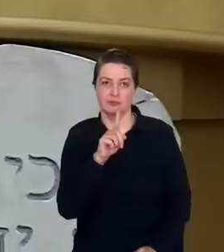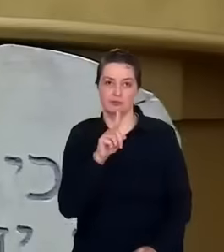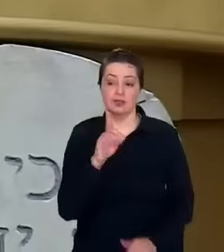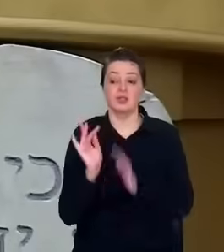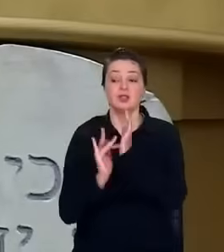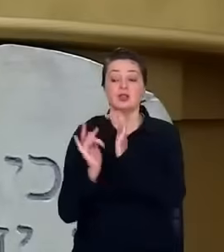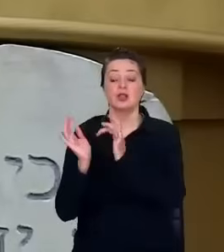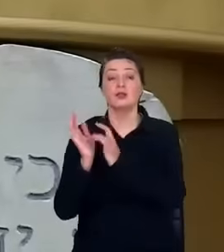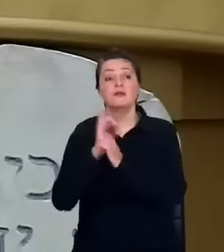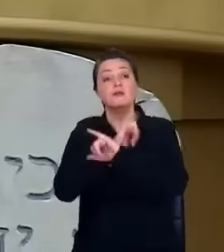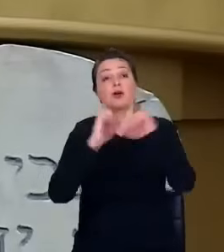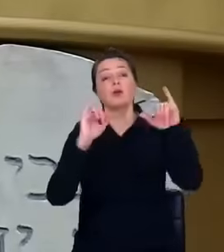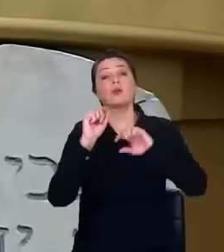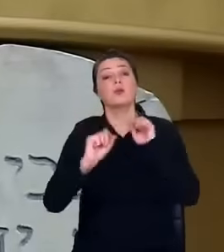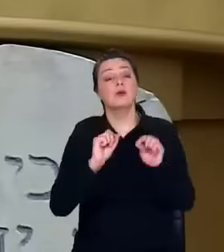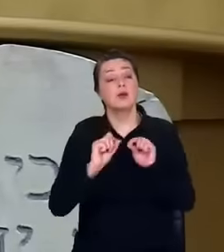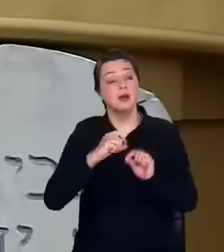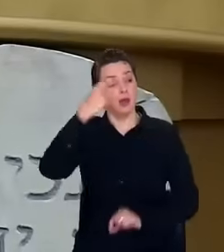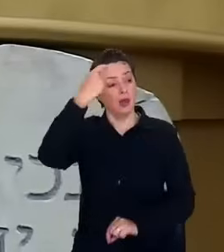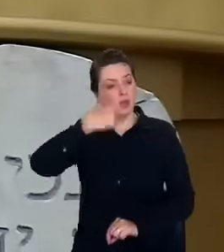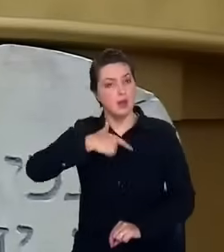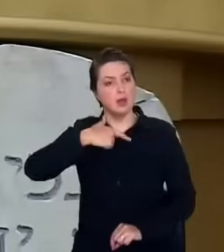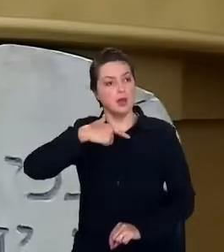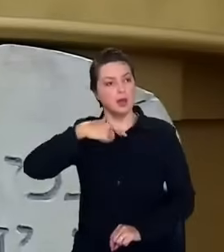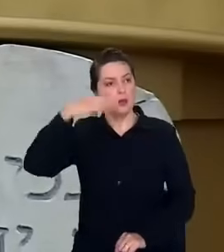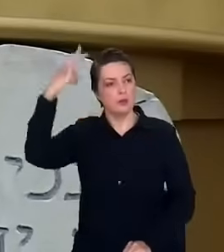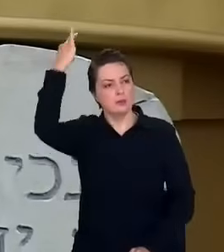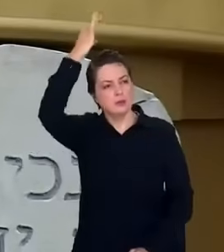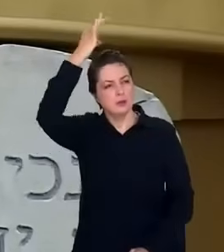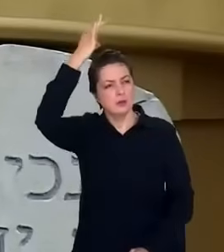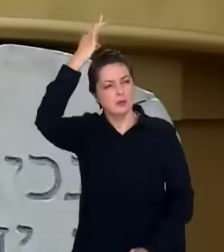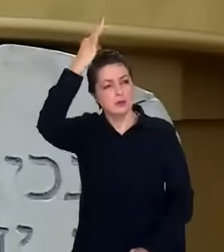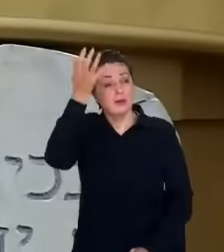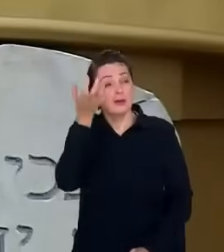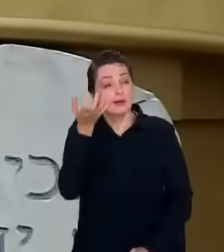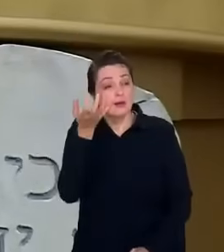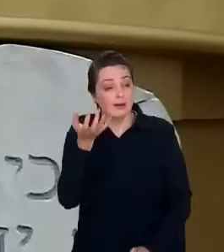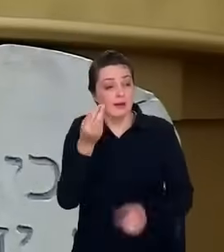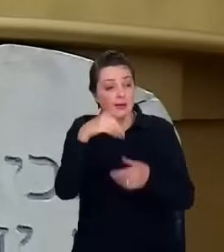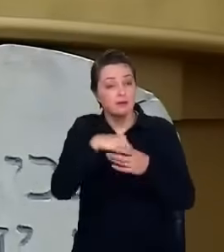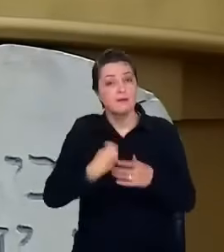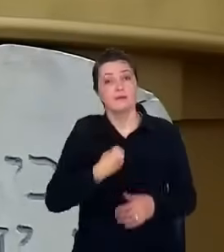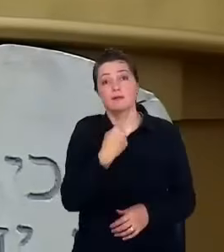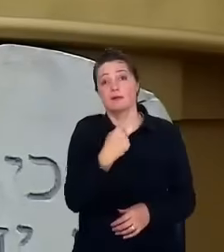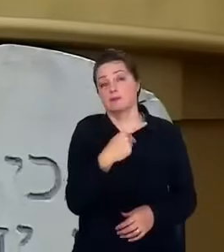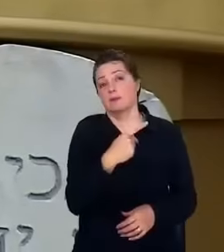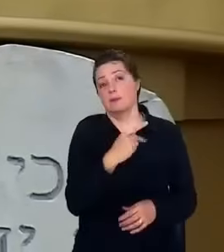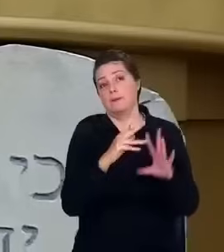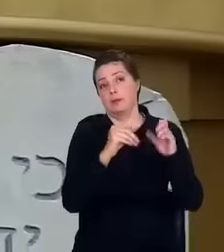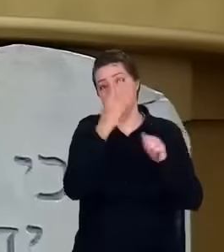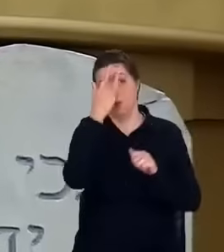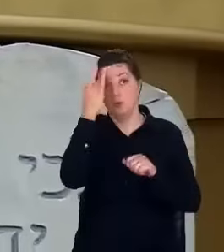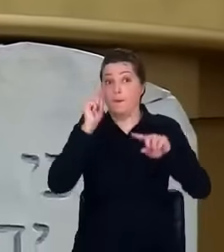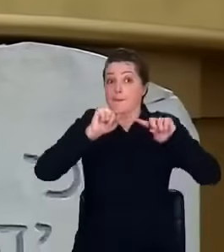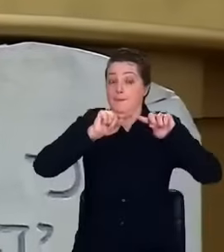mundo, para todas as pessoas, para o mundo inteiro. Quem me segue?